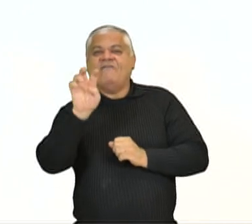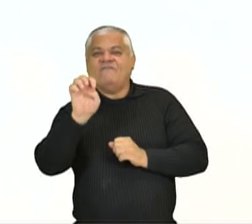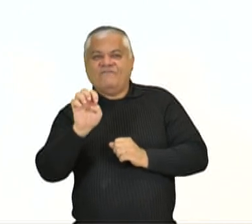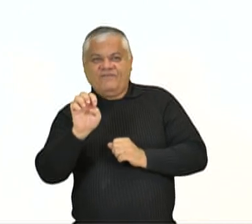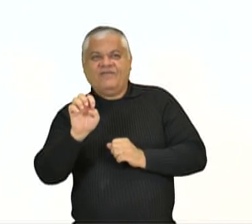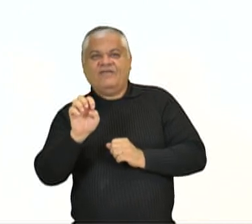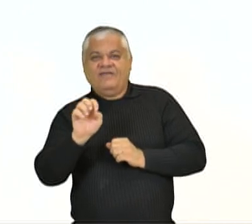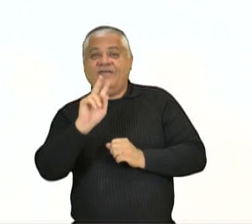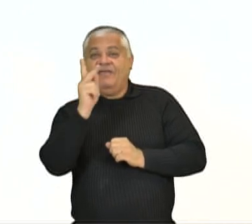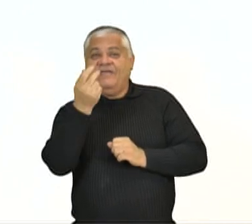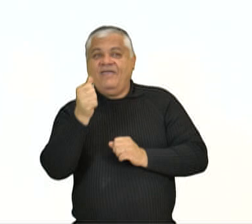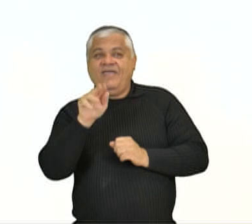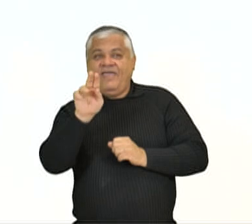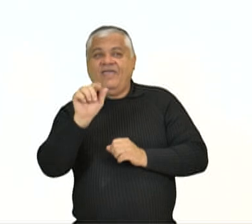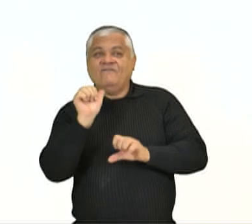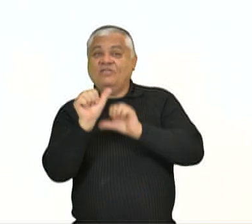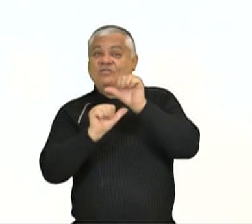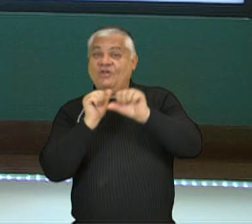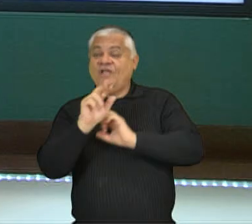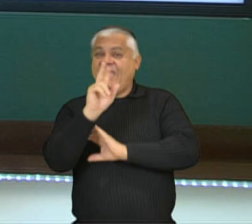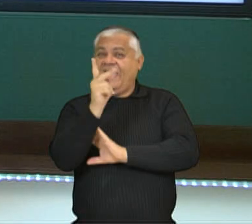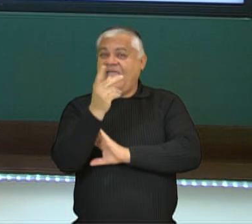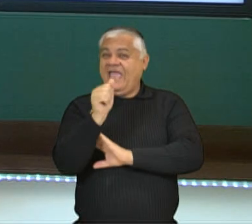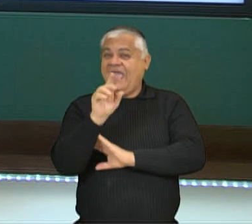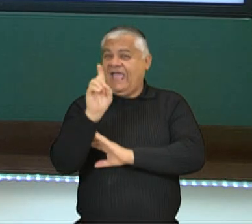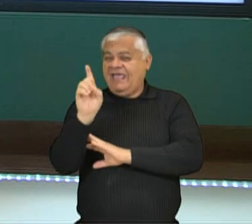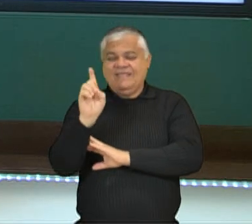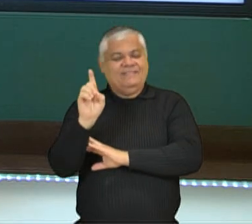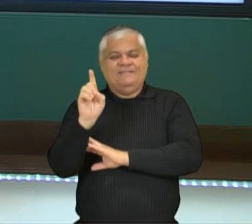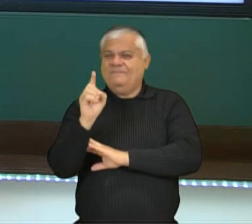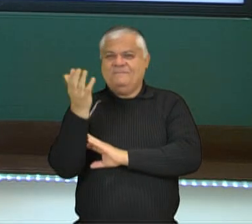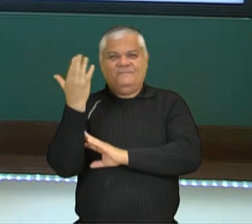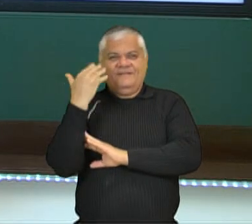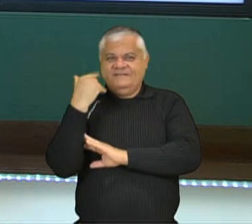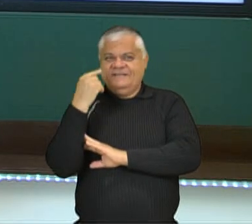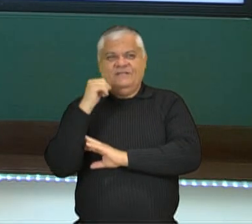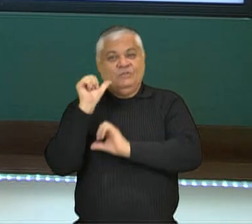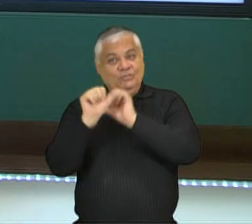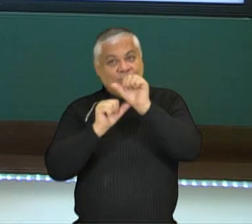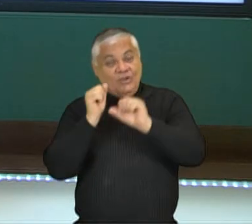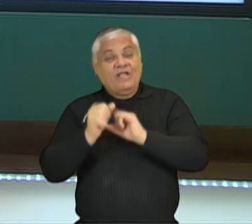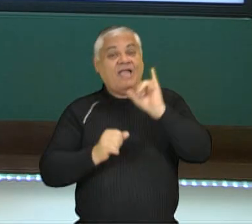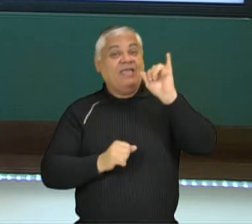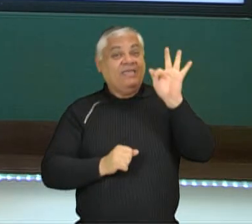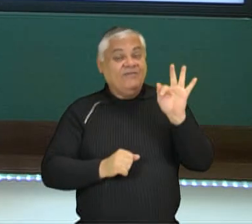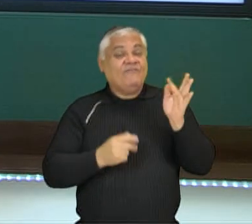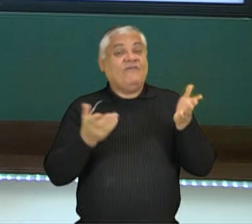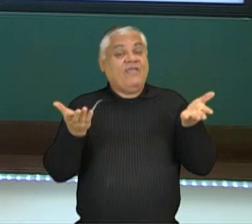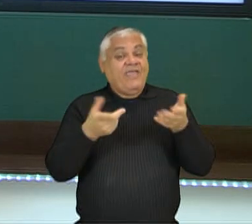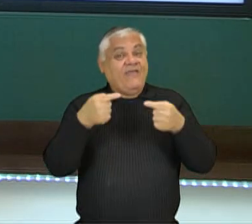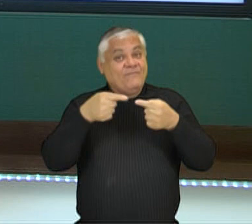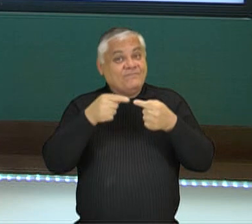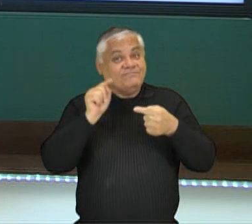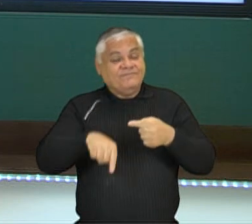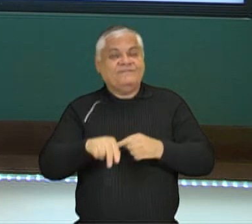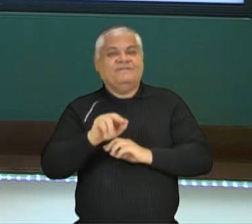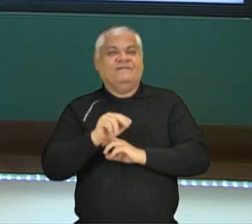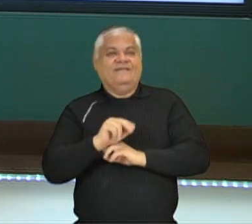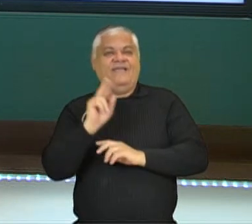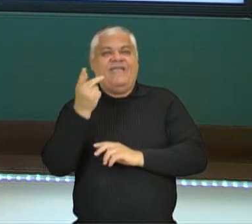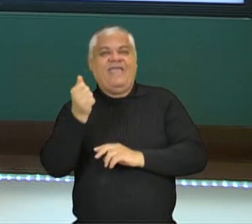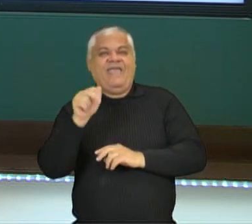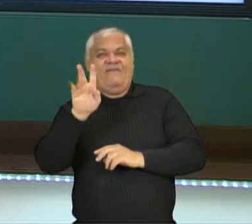car. Had é o passado do verbo have. Primeira condicional, a frase com if, o verbo tem que vir no